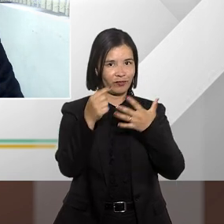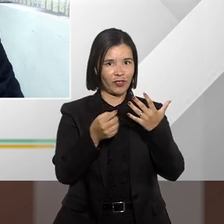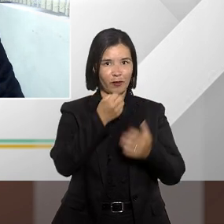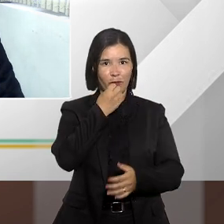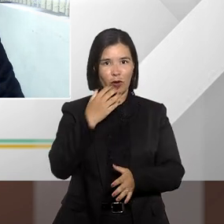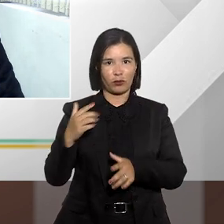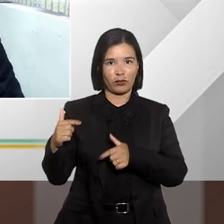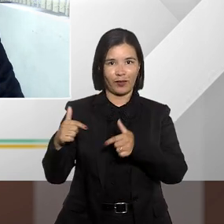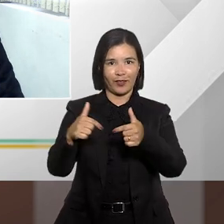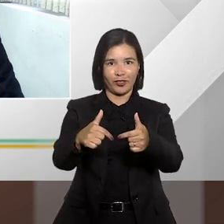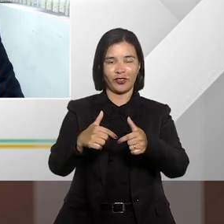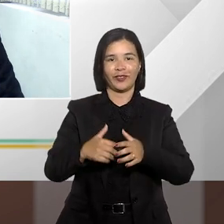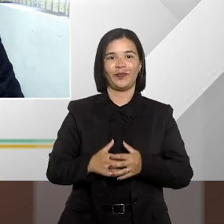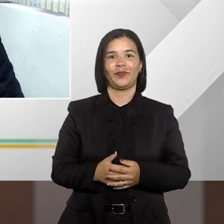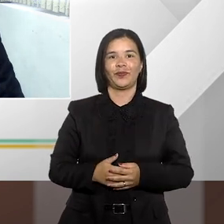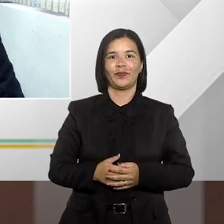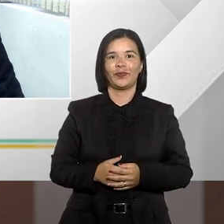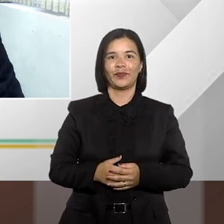age.